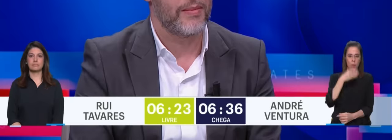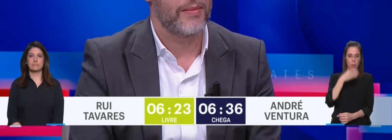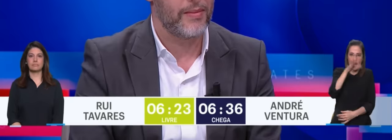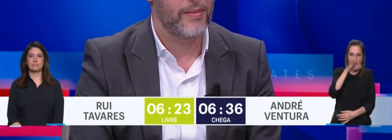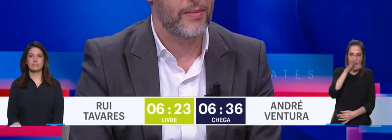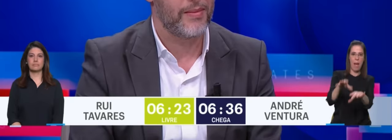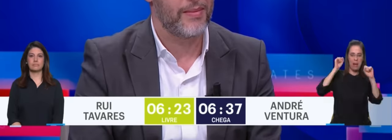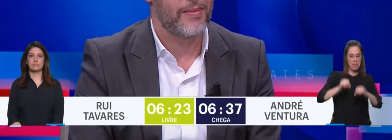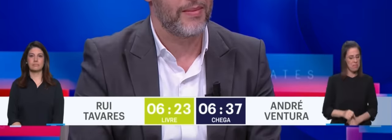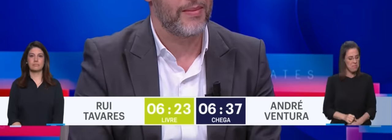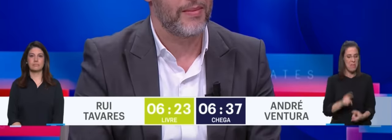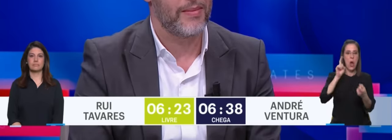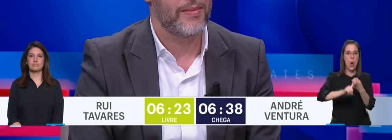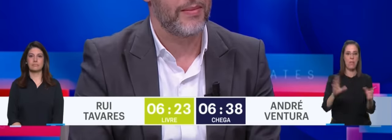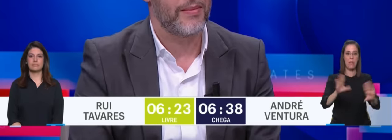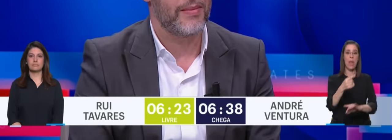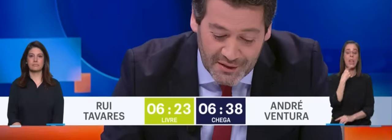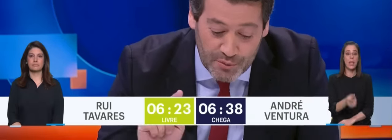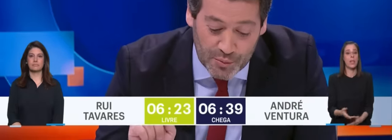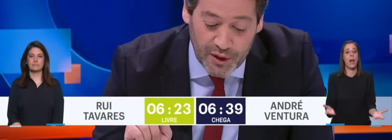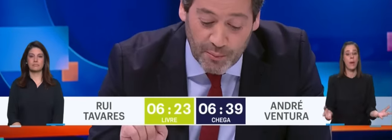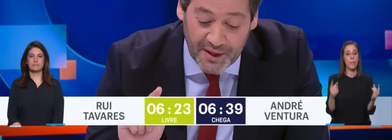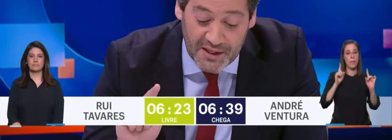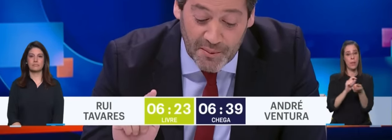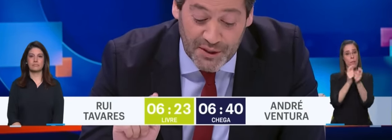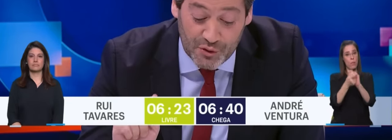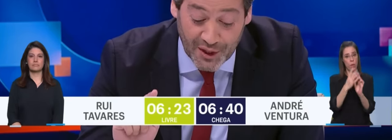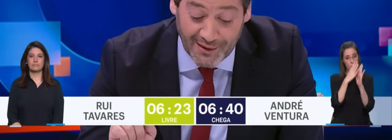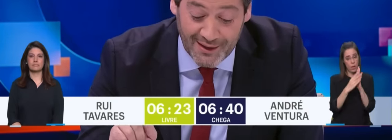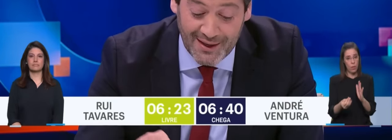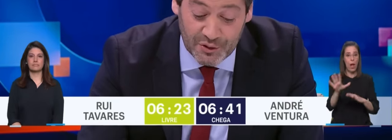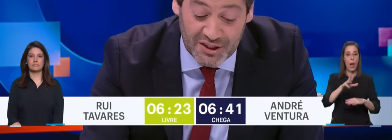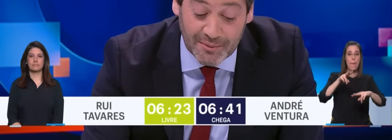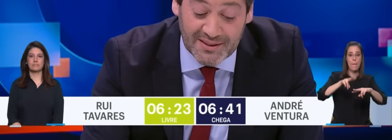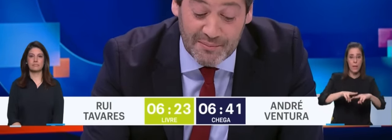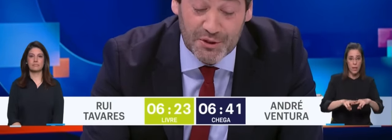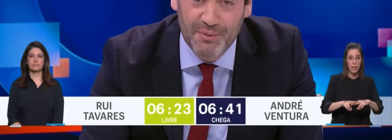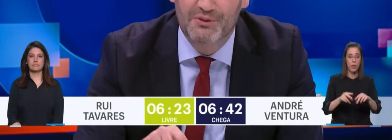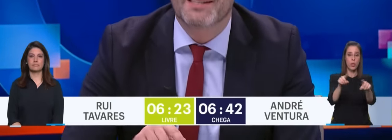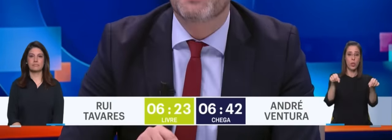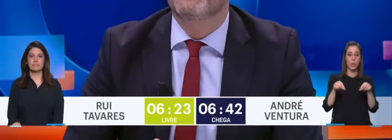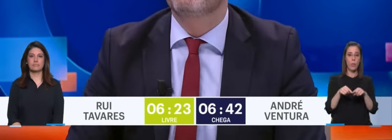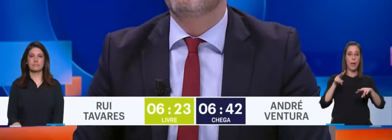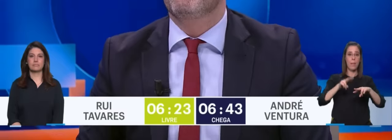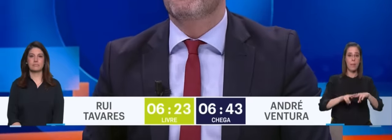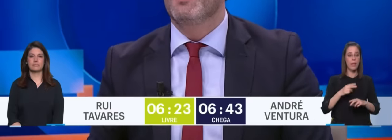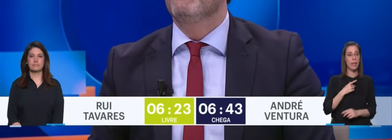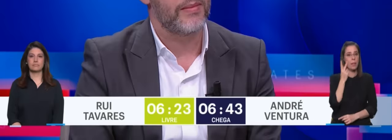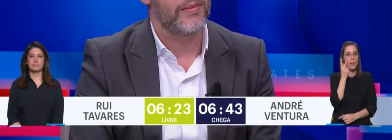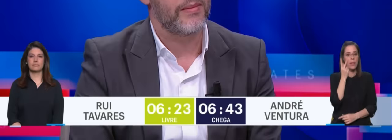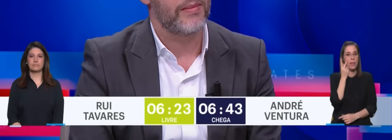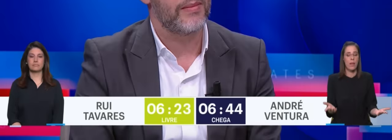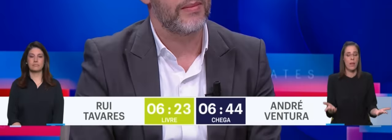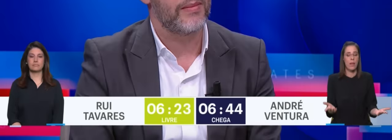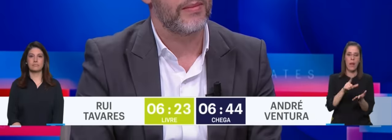apreensão nem de Confisco mais o Rui Tavares diz assim temos que mudar o paradigma prisional de estabelecimentos prisionais em que estamos a viver o